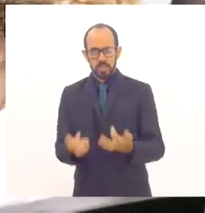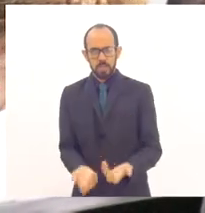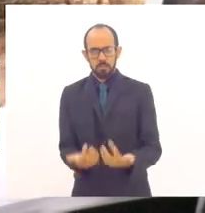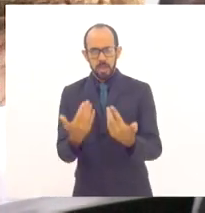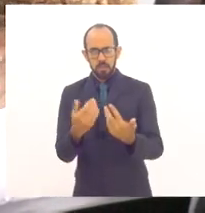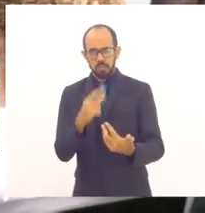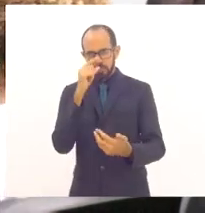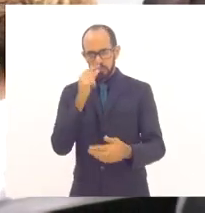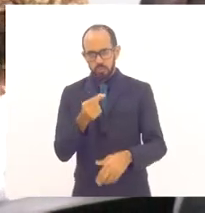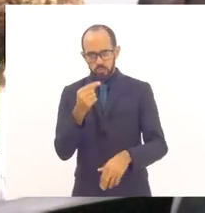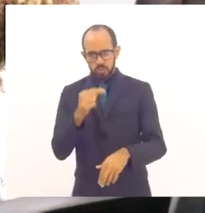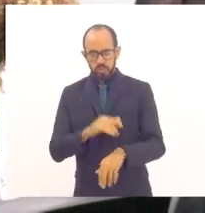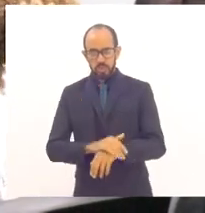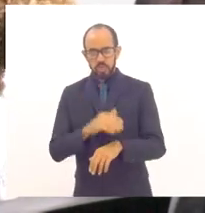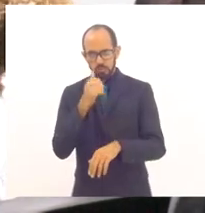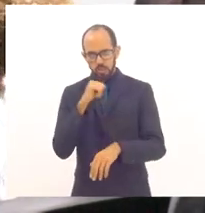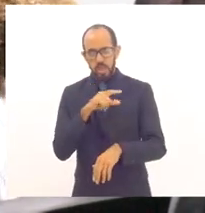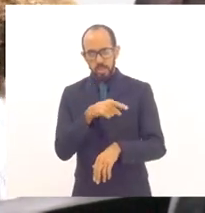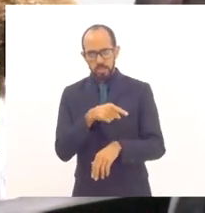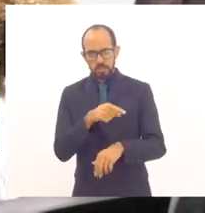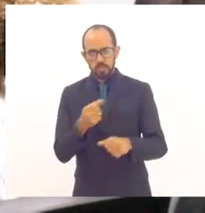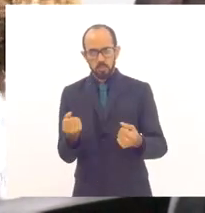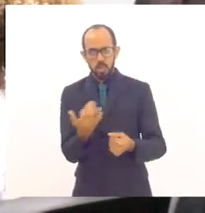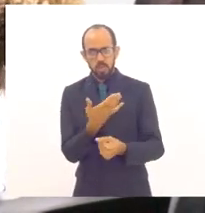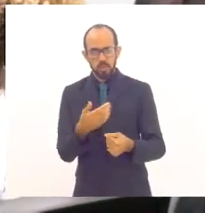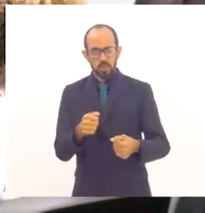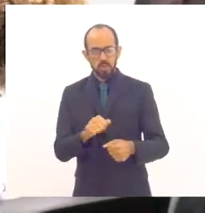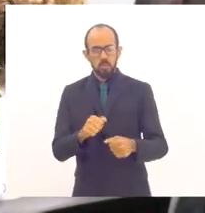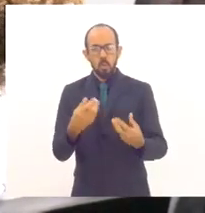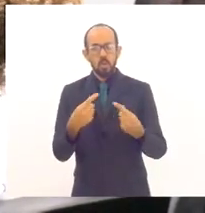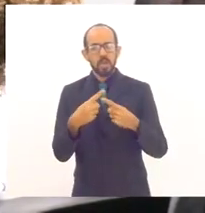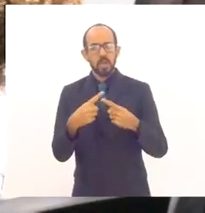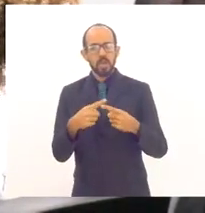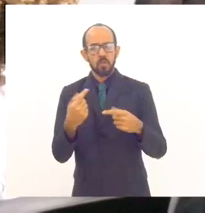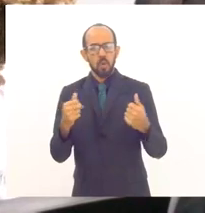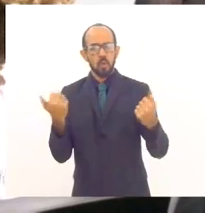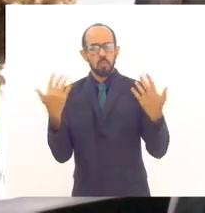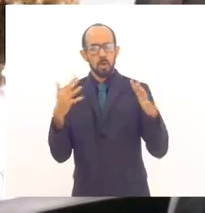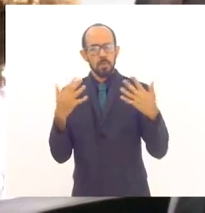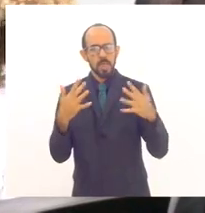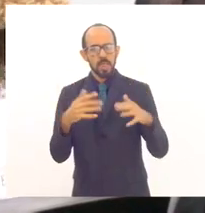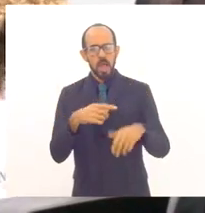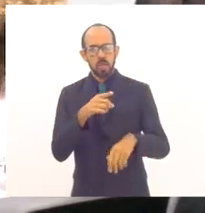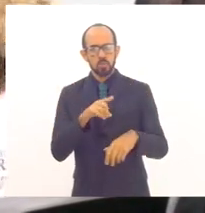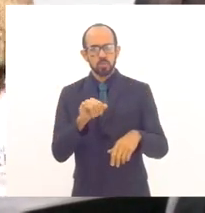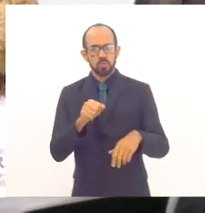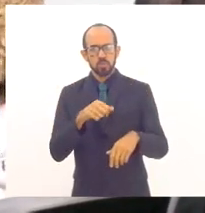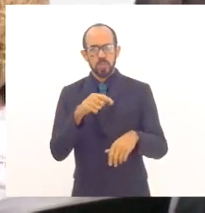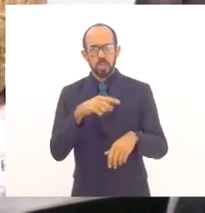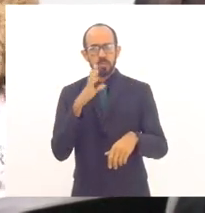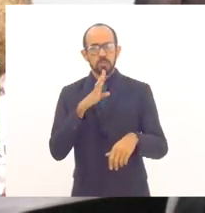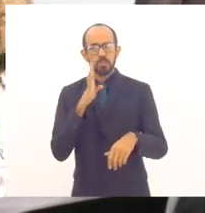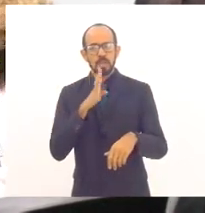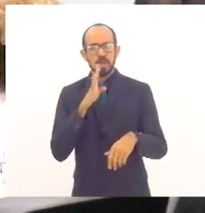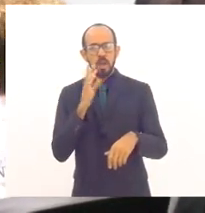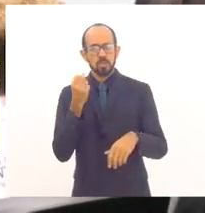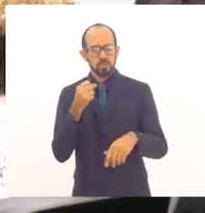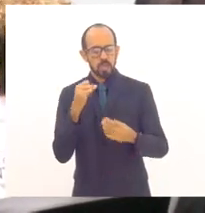eram as mulheres. Então, como é que eu vou saudar um dia desse? Como eu vou falar que um dia desse é legal quando ataca as